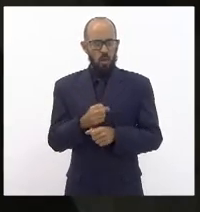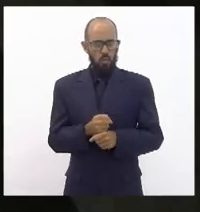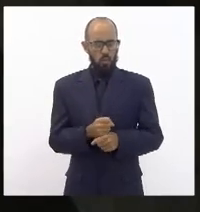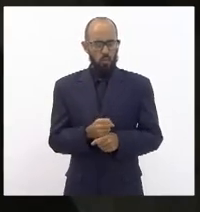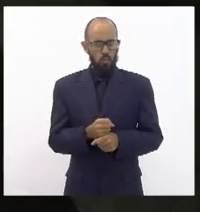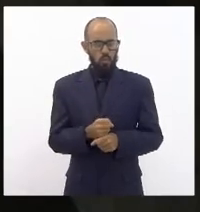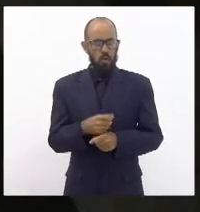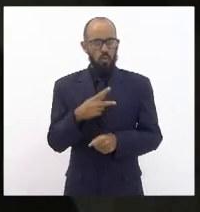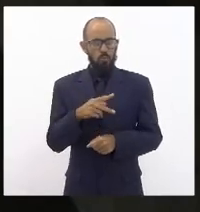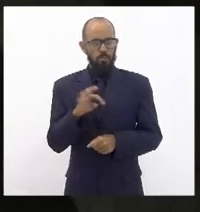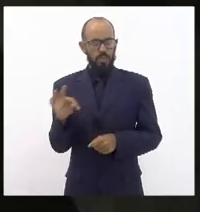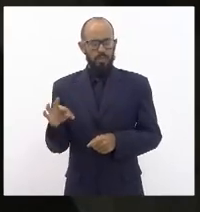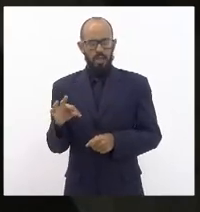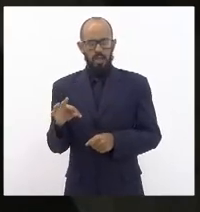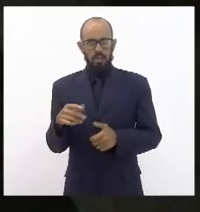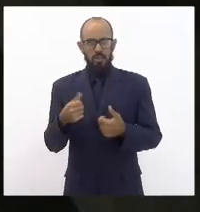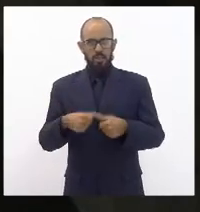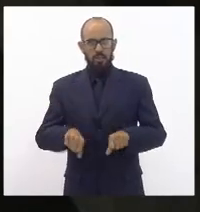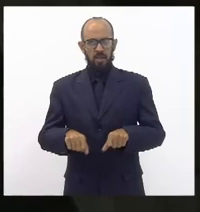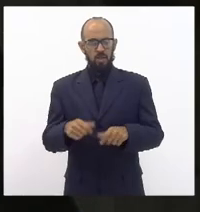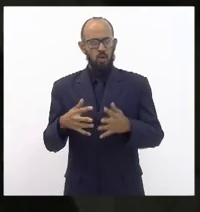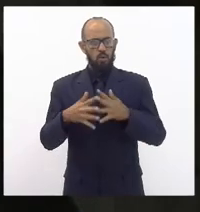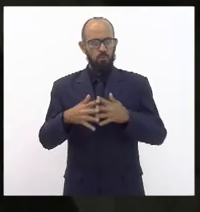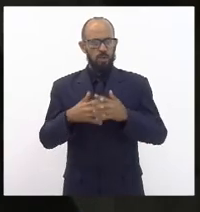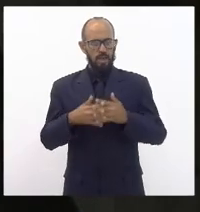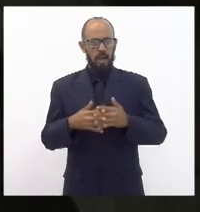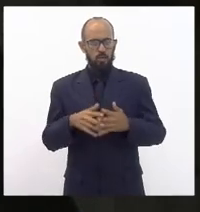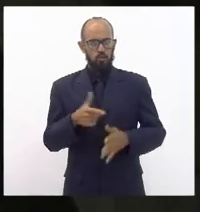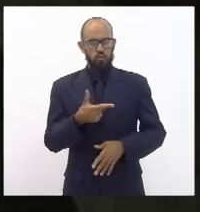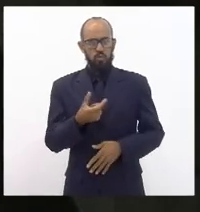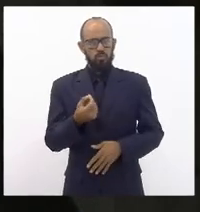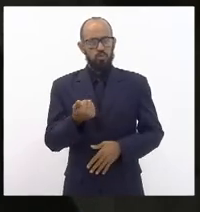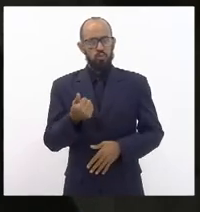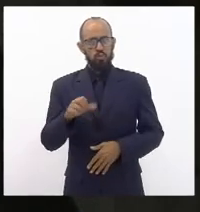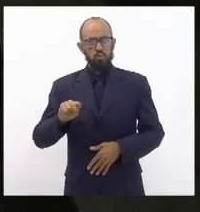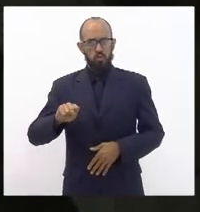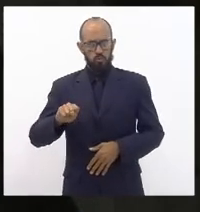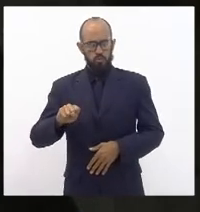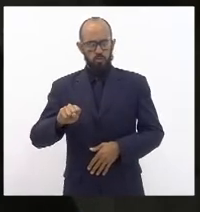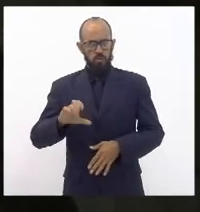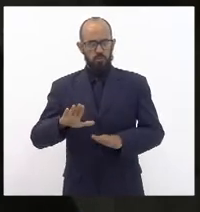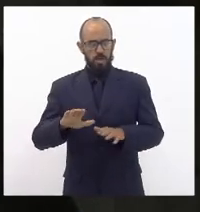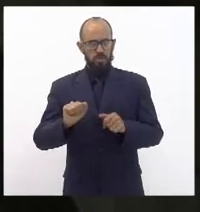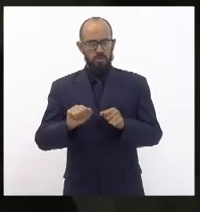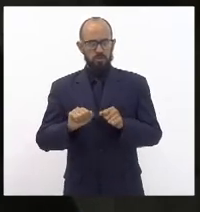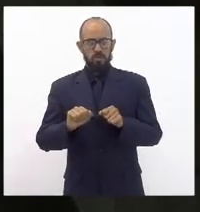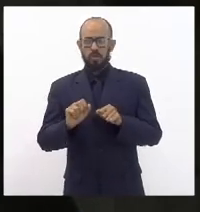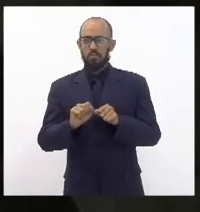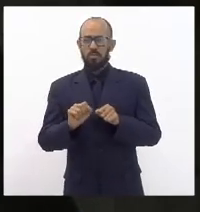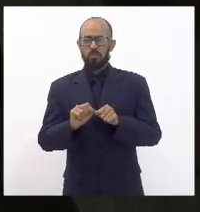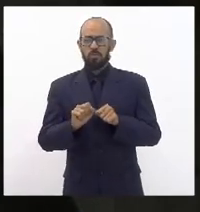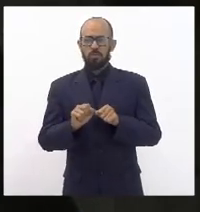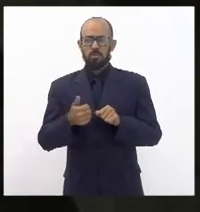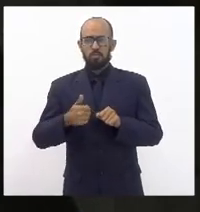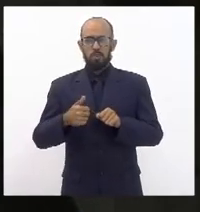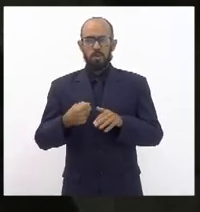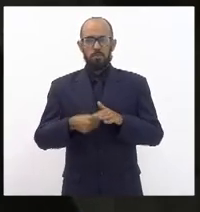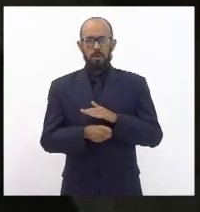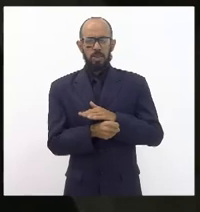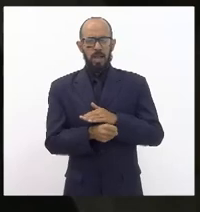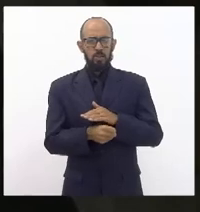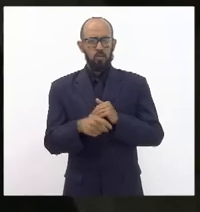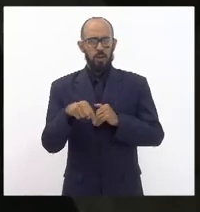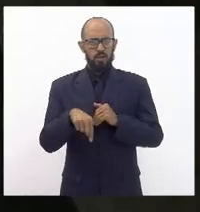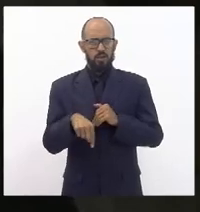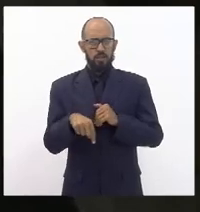em dificílima que enfrentou o PT nas eleições 2018 mas como tinha feito no primeiro mandato aqui na Assembleia Legislativa fazer um debate